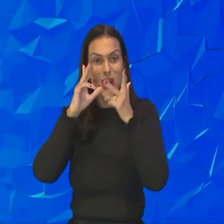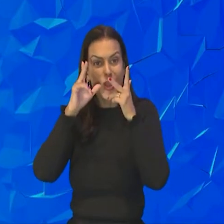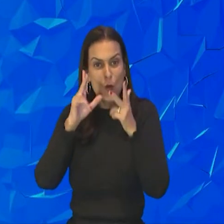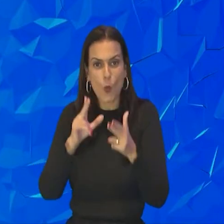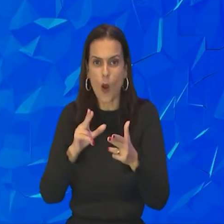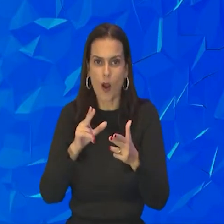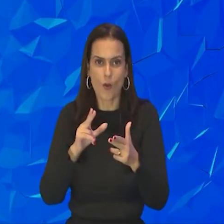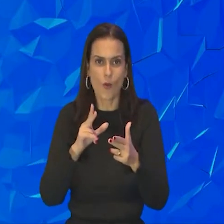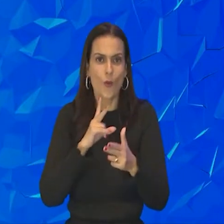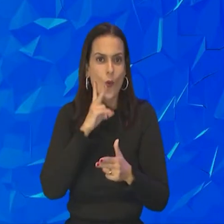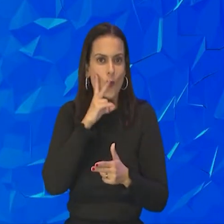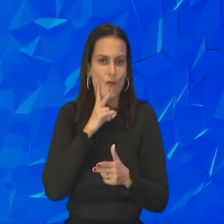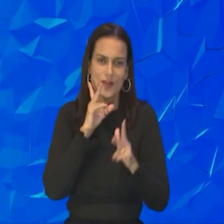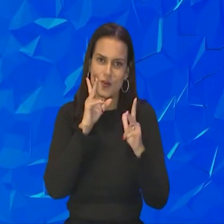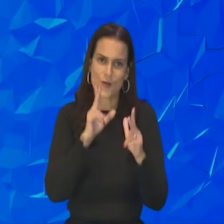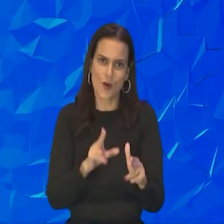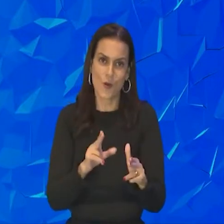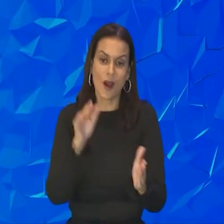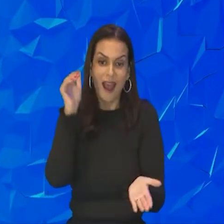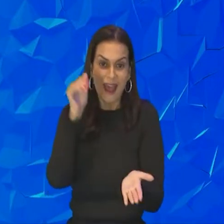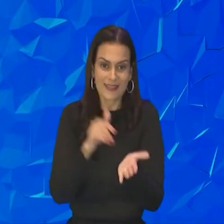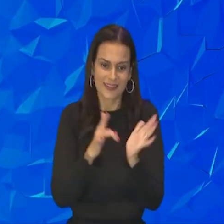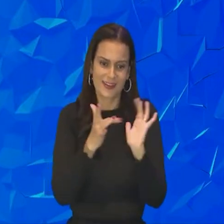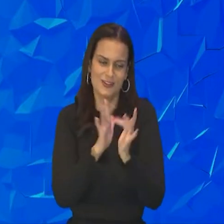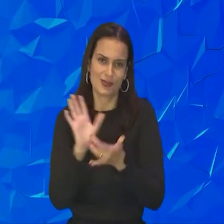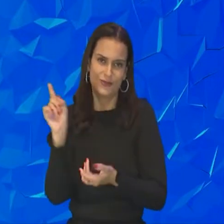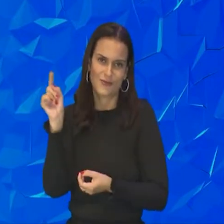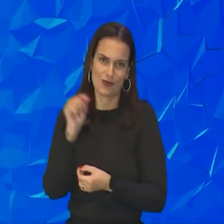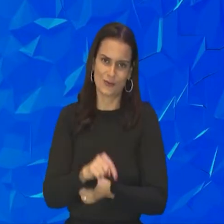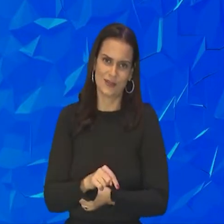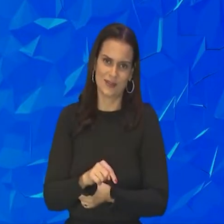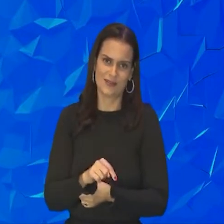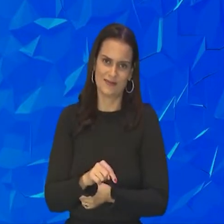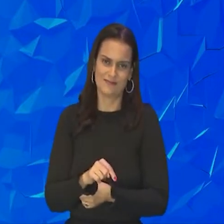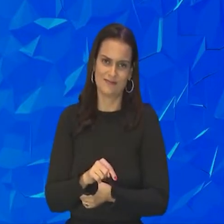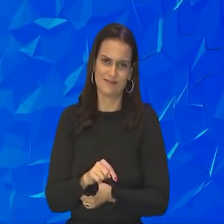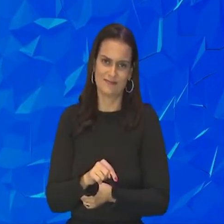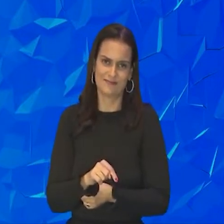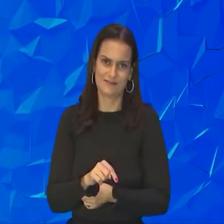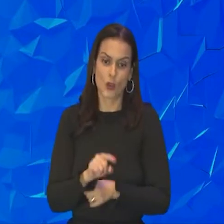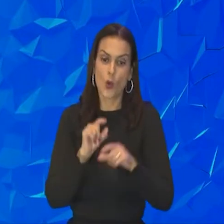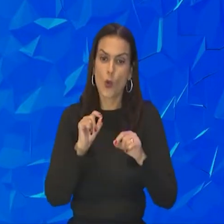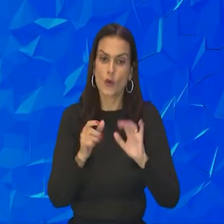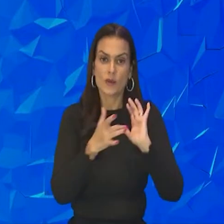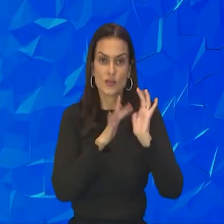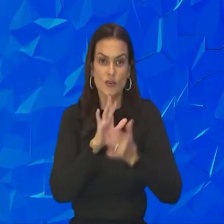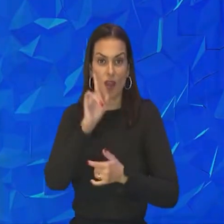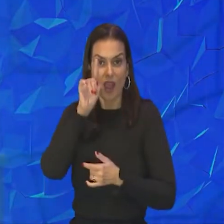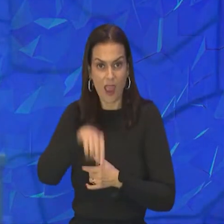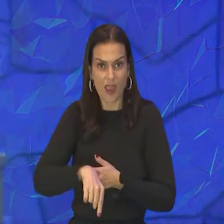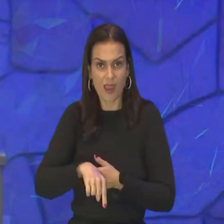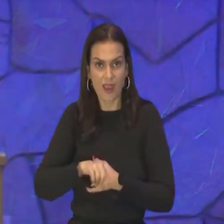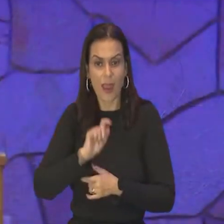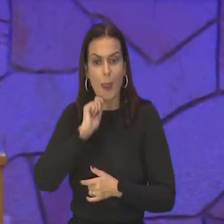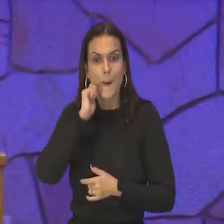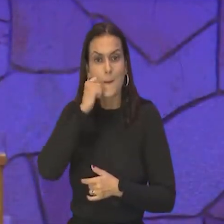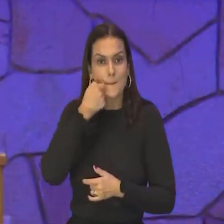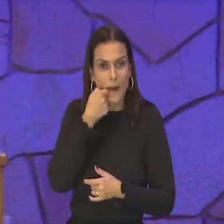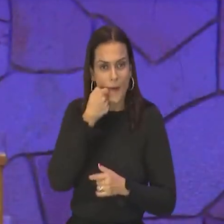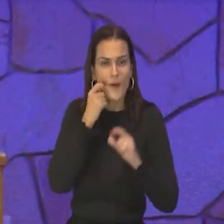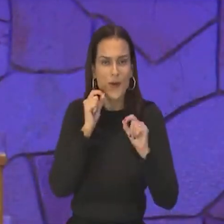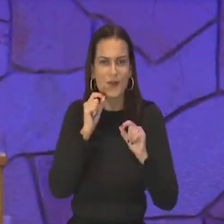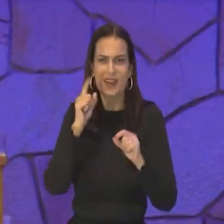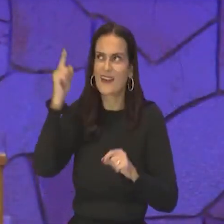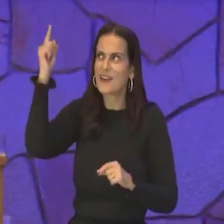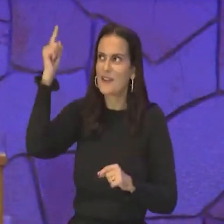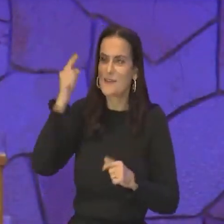videira até que venha o reino de Deus. Então aquilo que Jesus Ele é o pão que desceu do céu, Ele